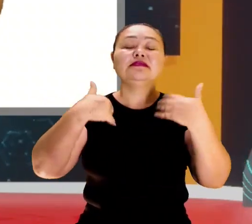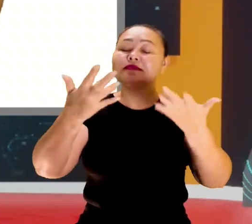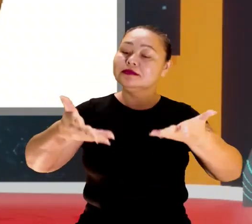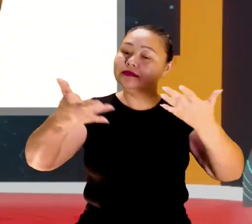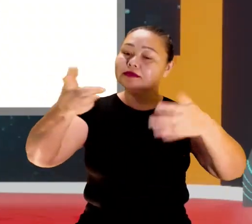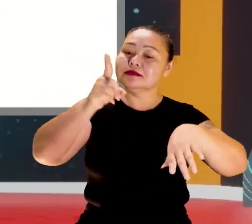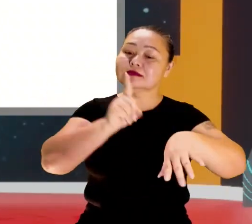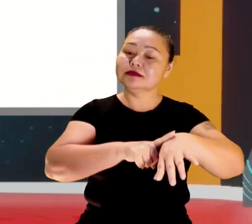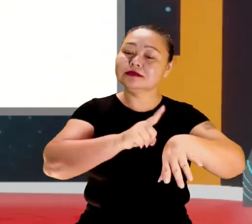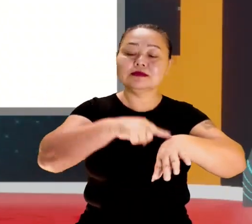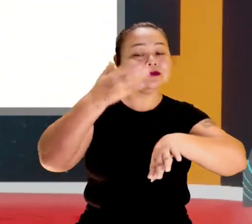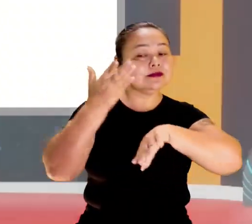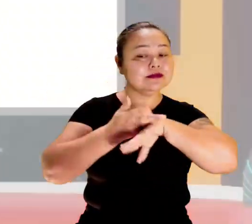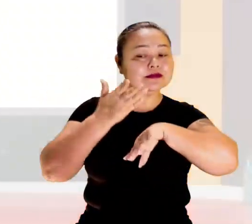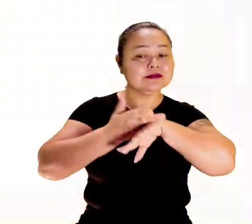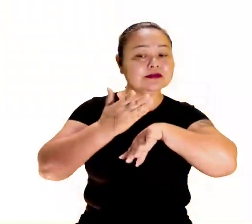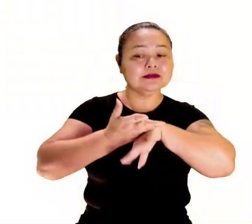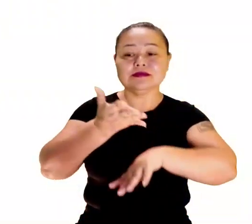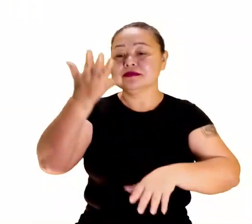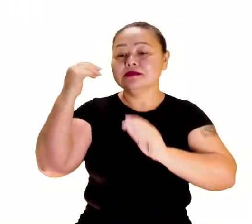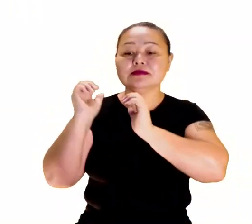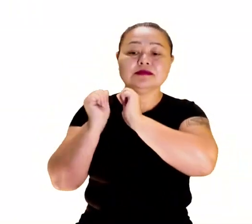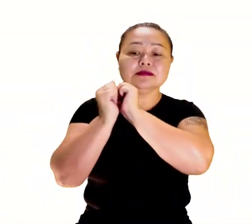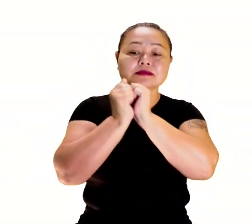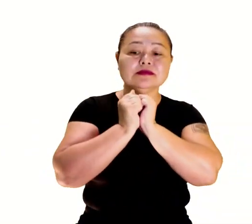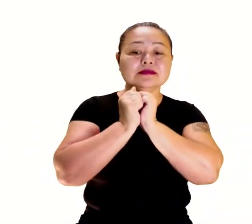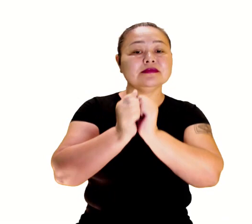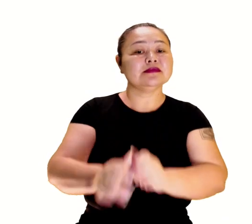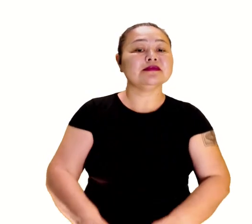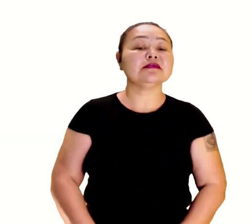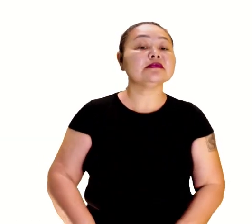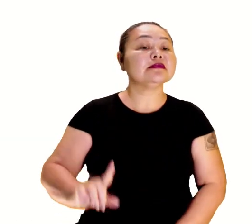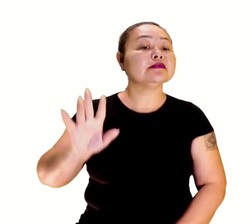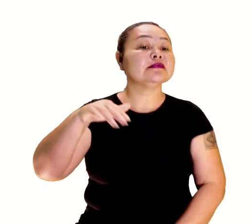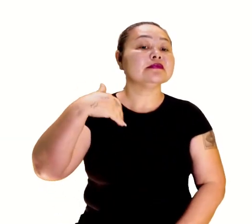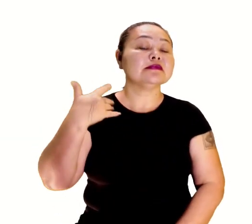hora da prática. Vamos praticar juntos. Olha lá, então.